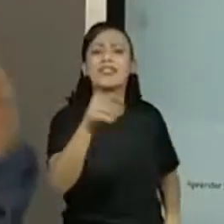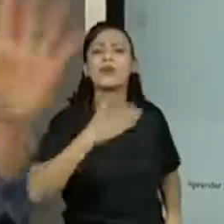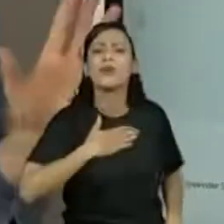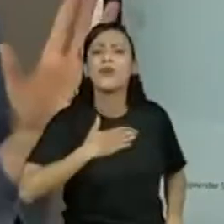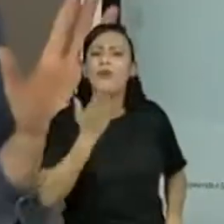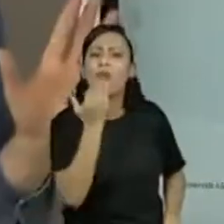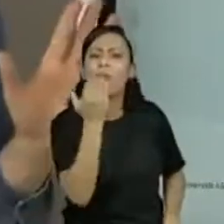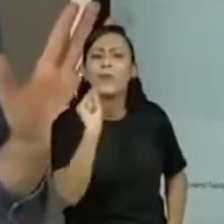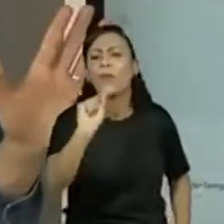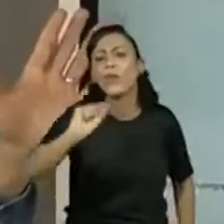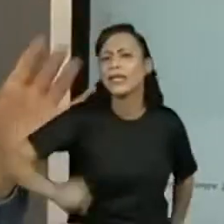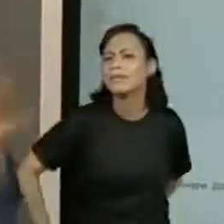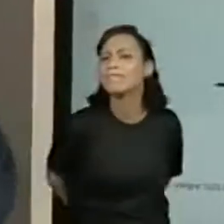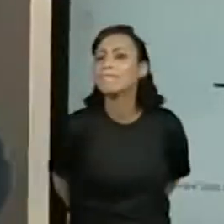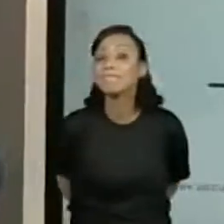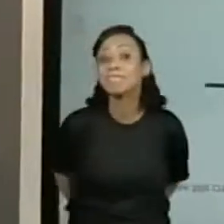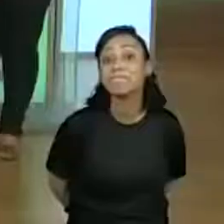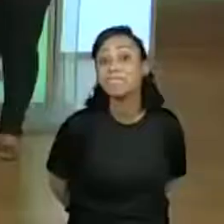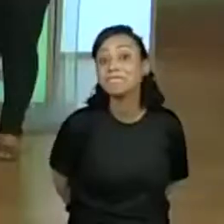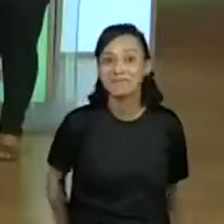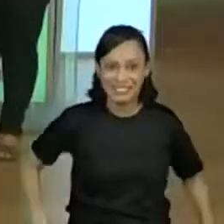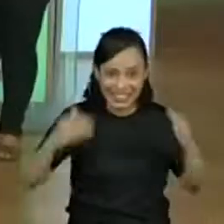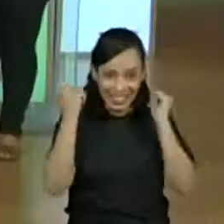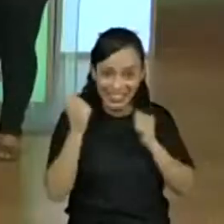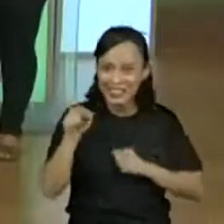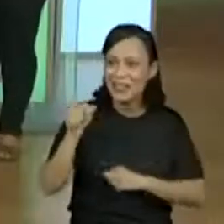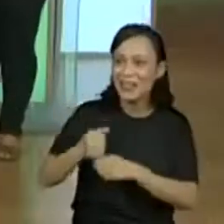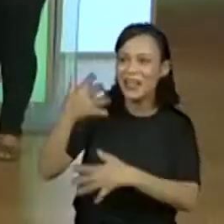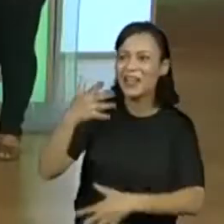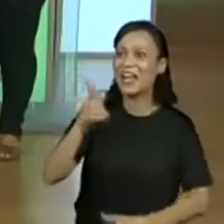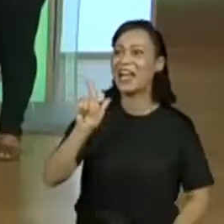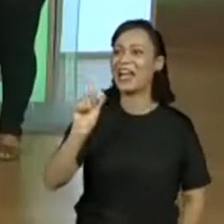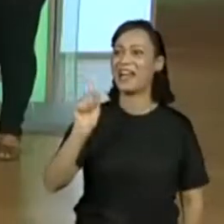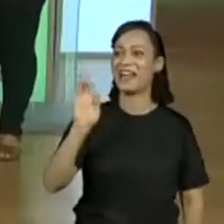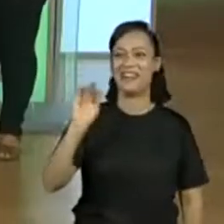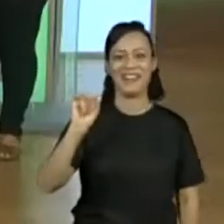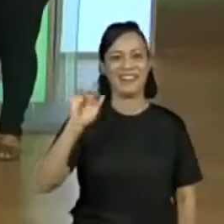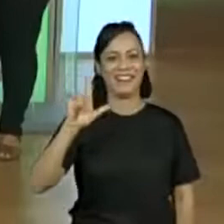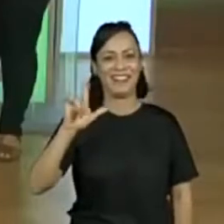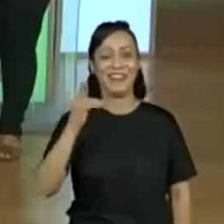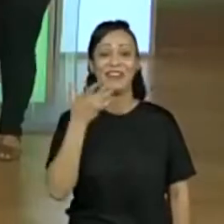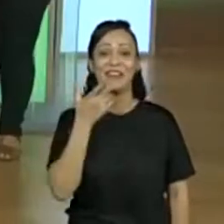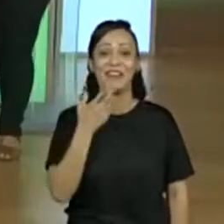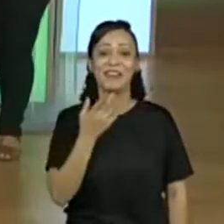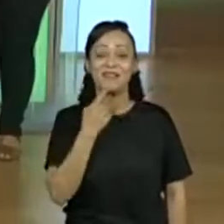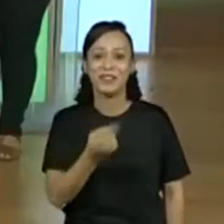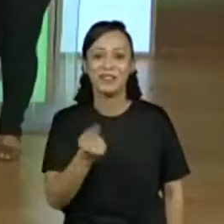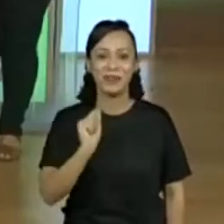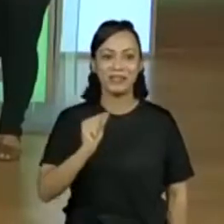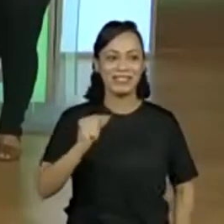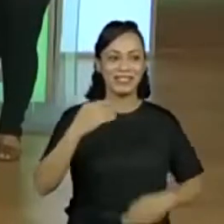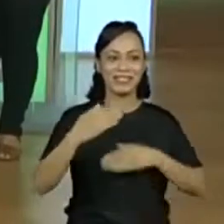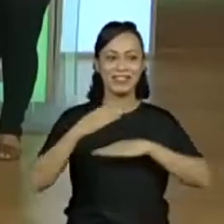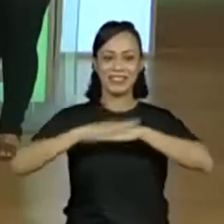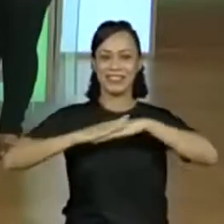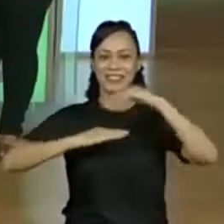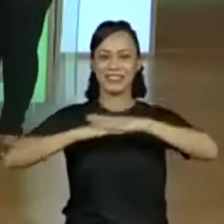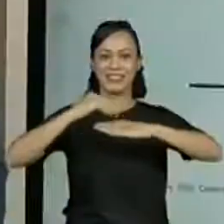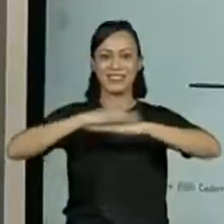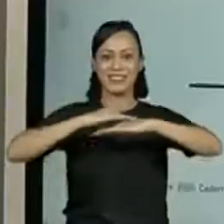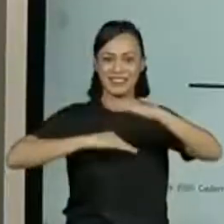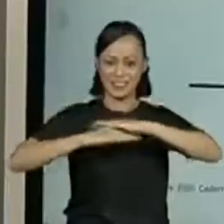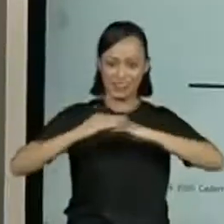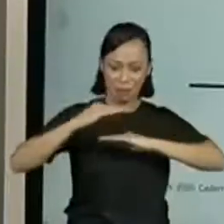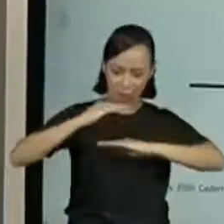alto para cro Kelly saber aqui o Gabriel já gritou lasanha lasanha Aí é bom demais